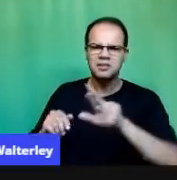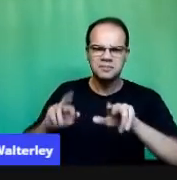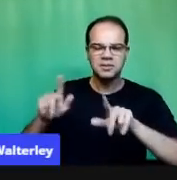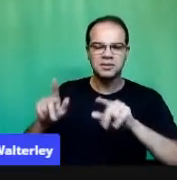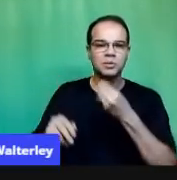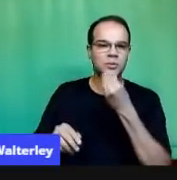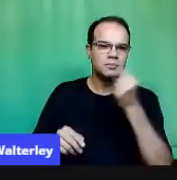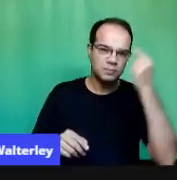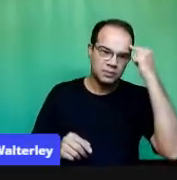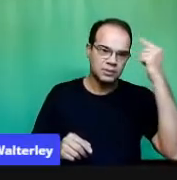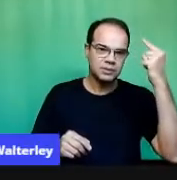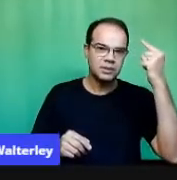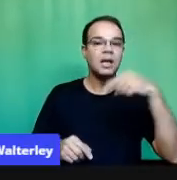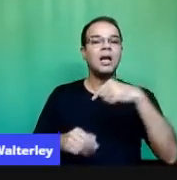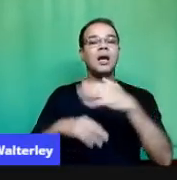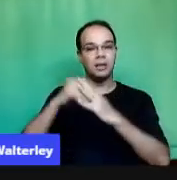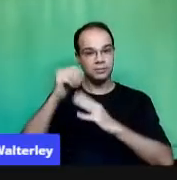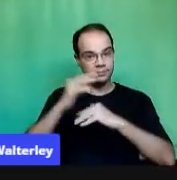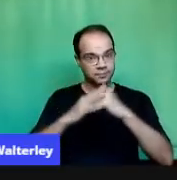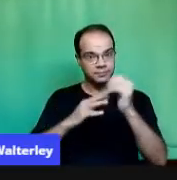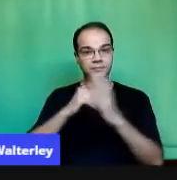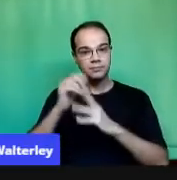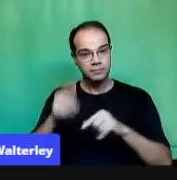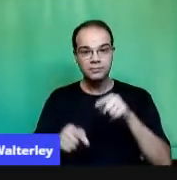que precisavam ser desenvolvidas,